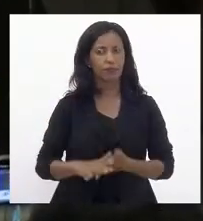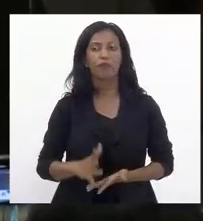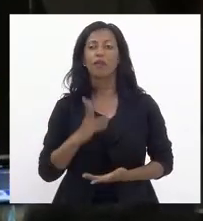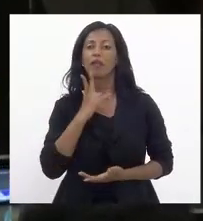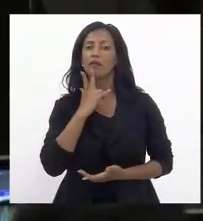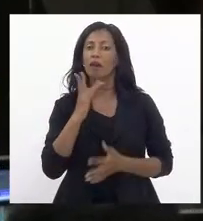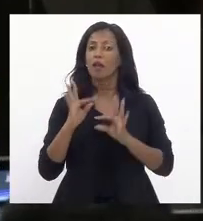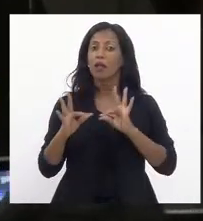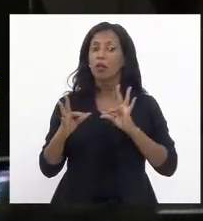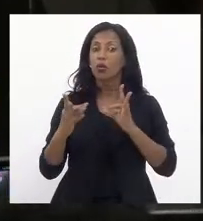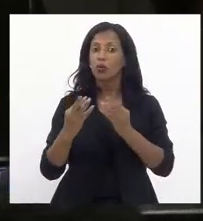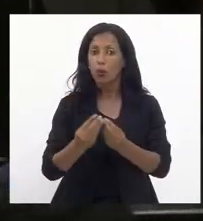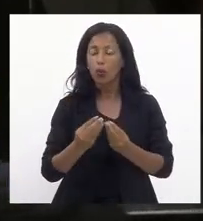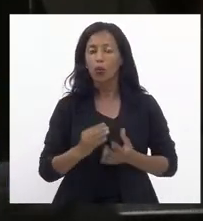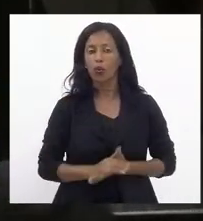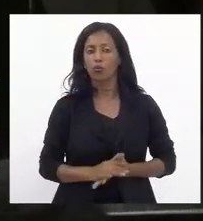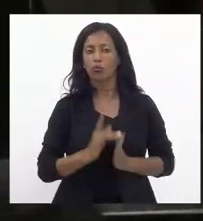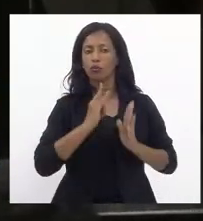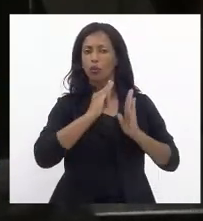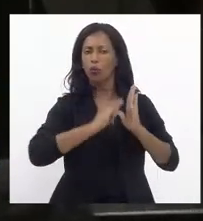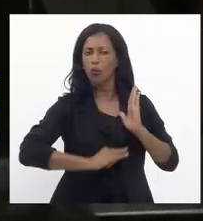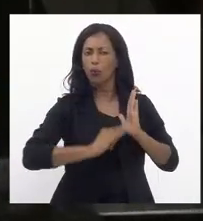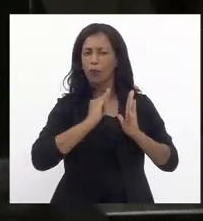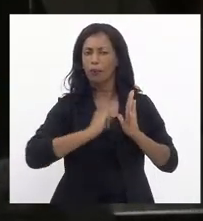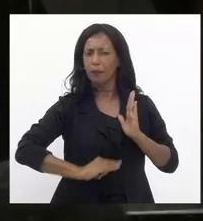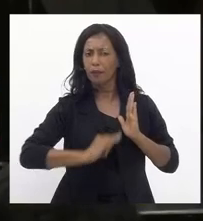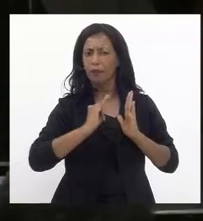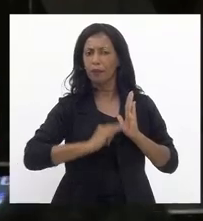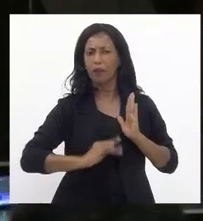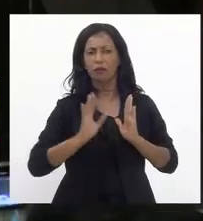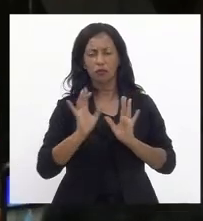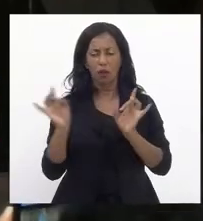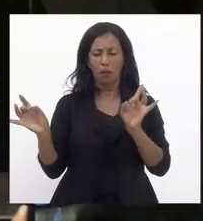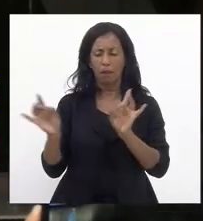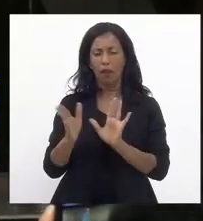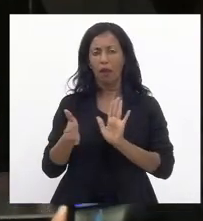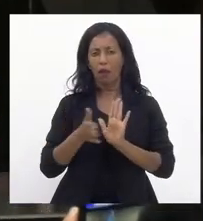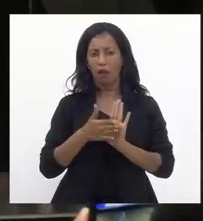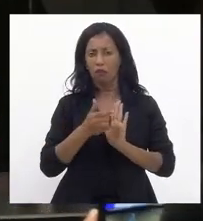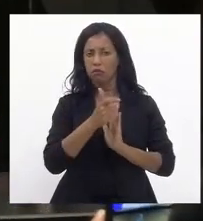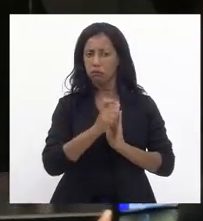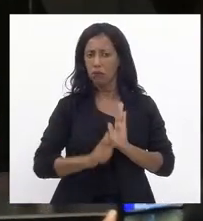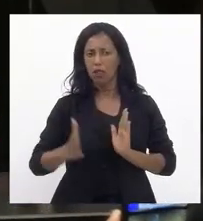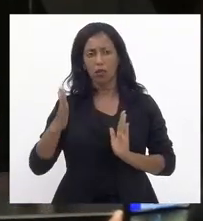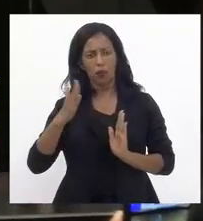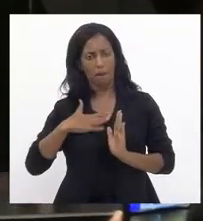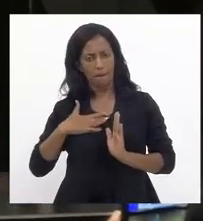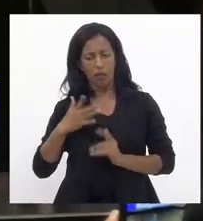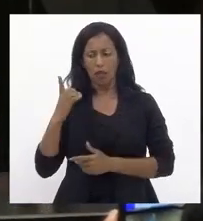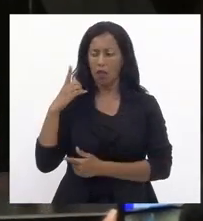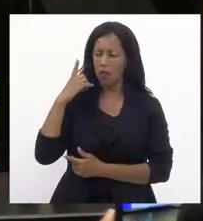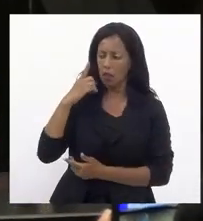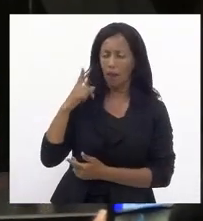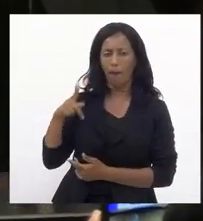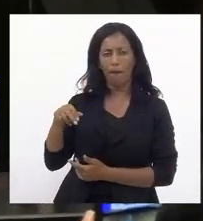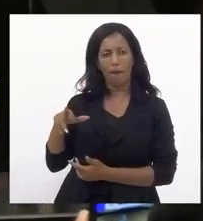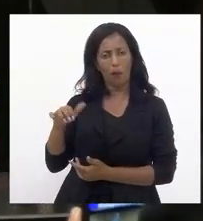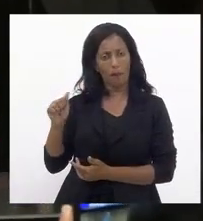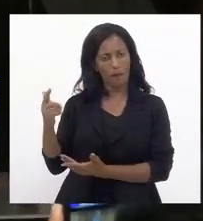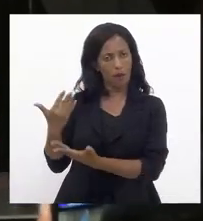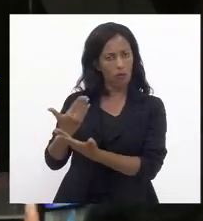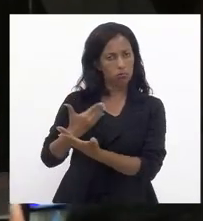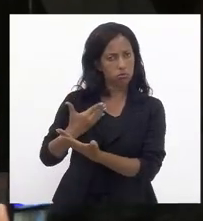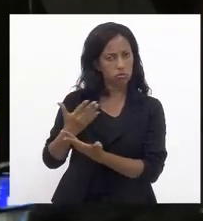que todo documento já está em nossas mãos, tanto minha como do deputado Paubel.